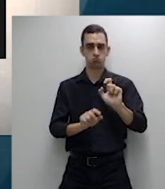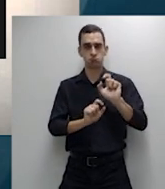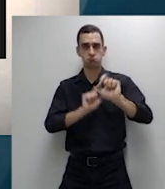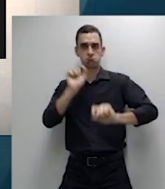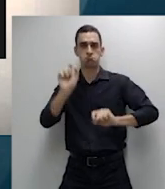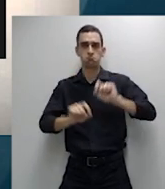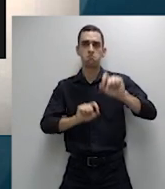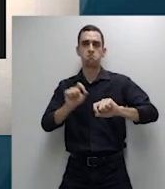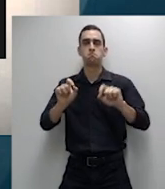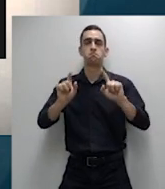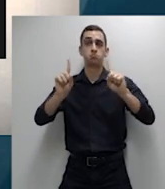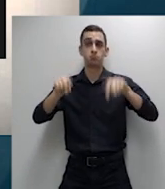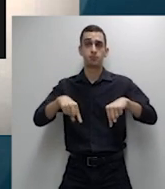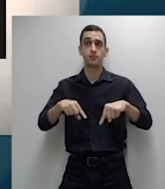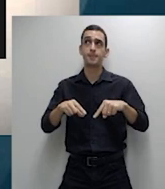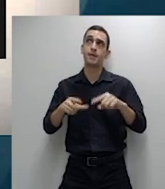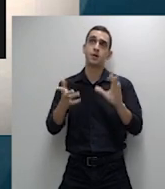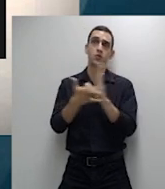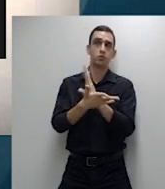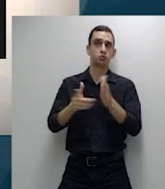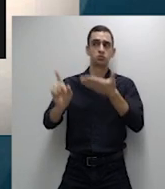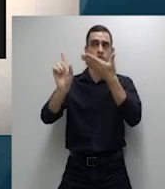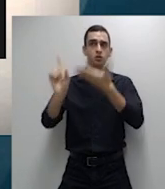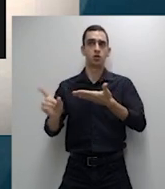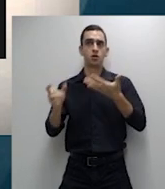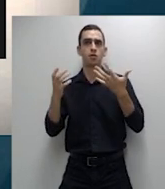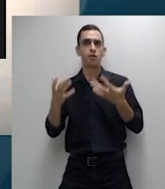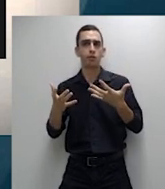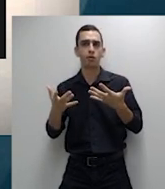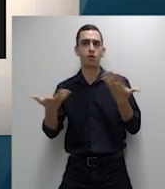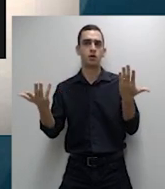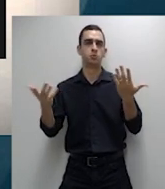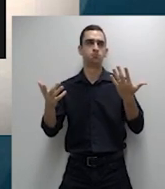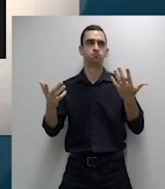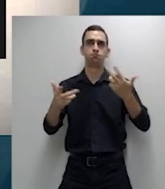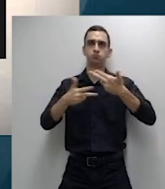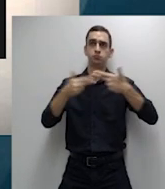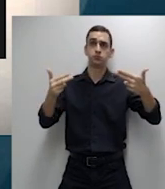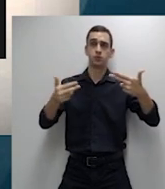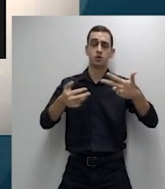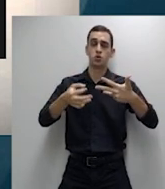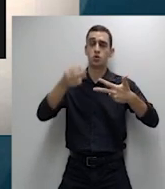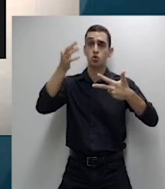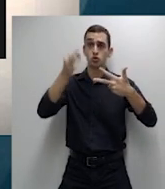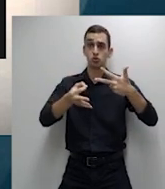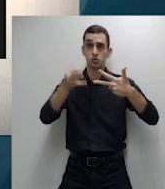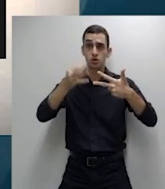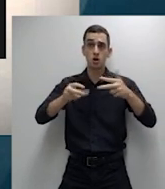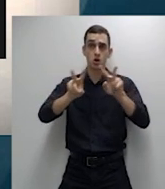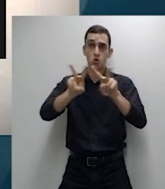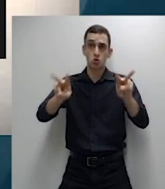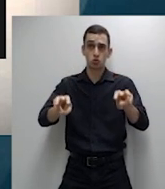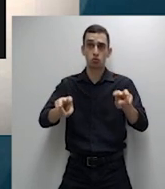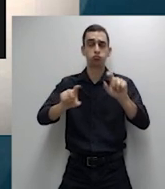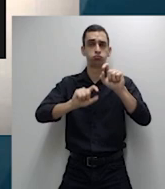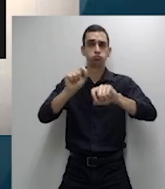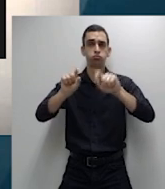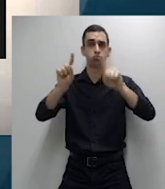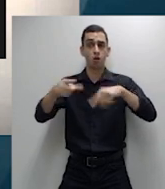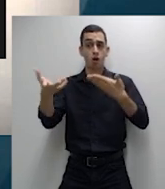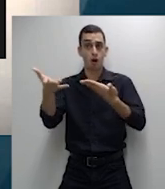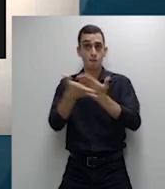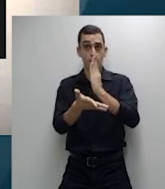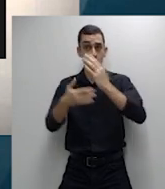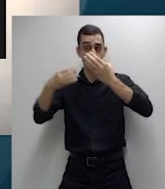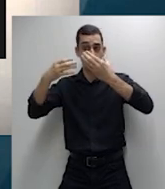nenhum Aventureiro que está buscando aqui a intervenção poder judiciário para uma bosta aprovação em um concurso público